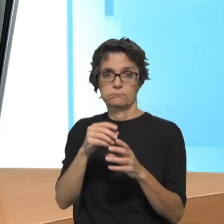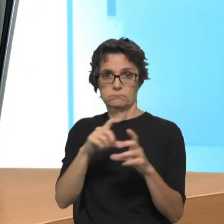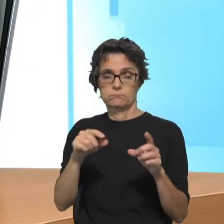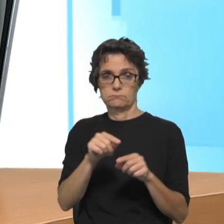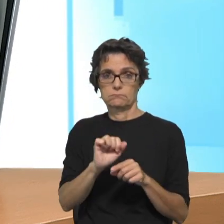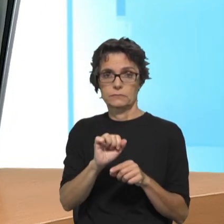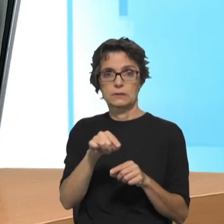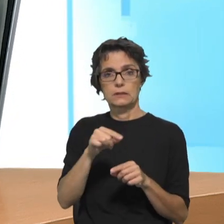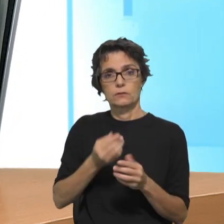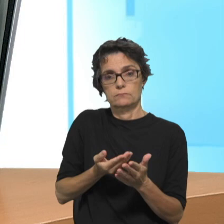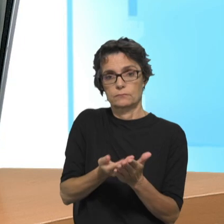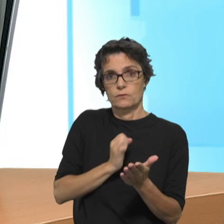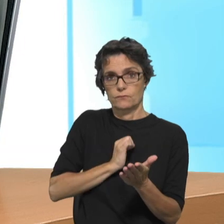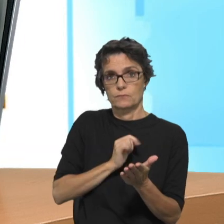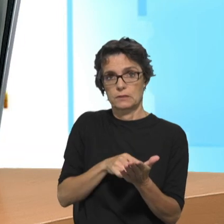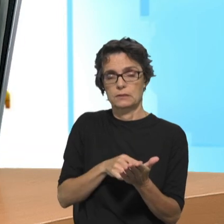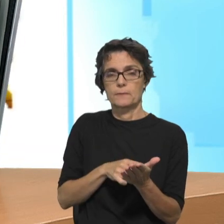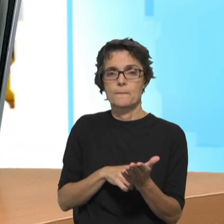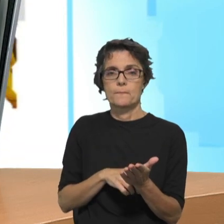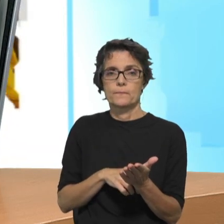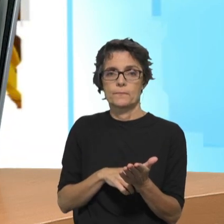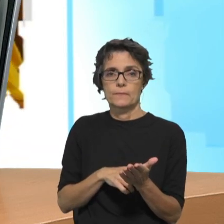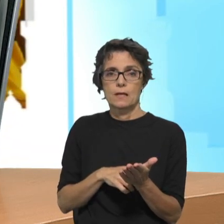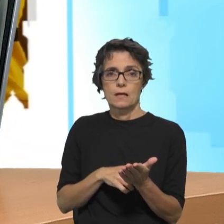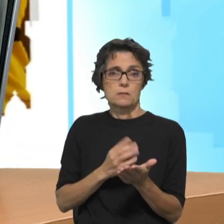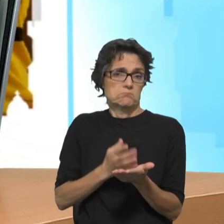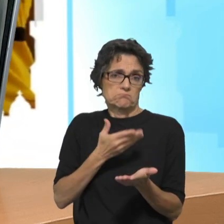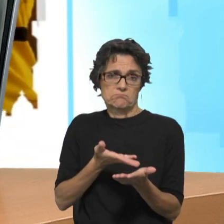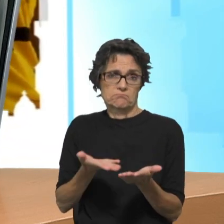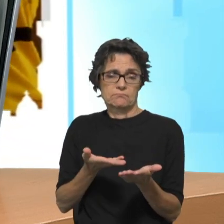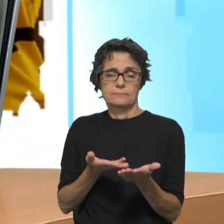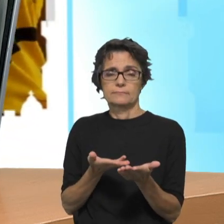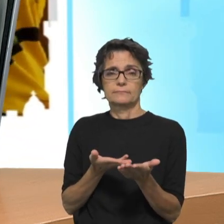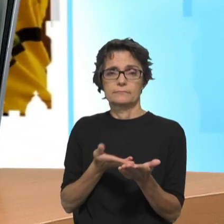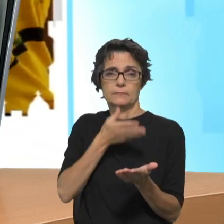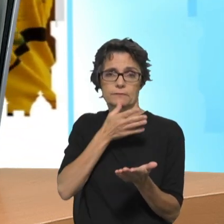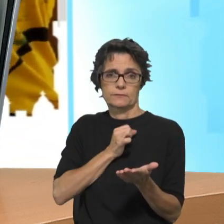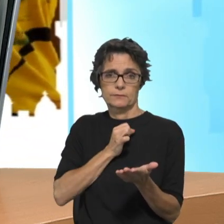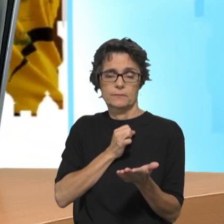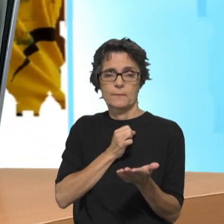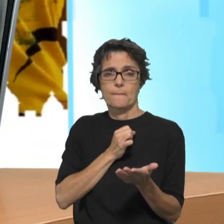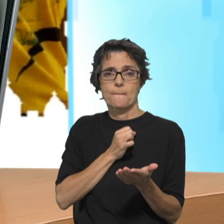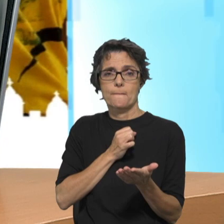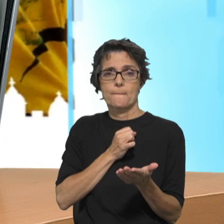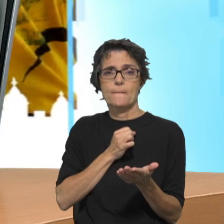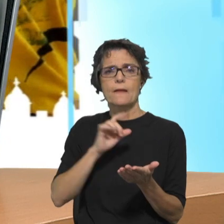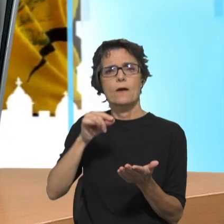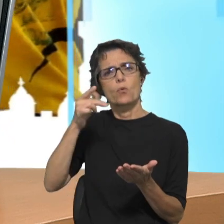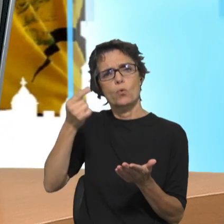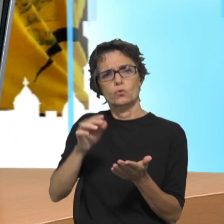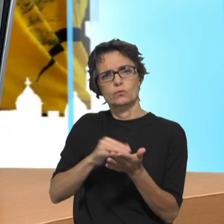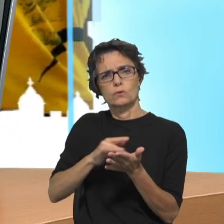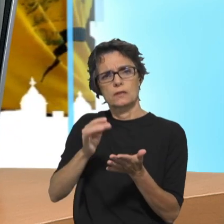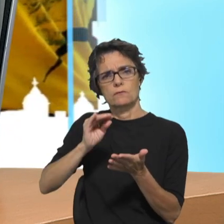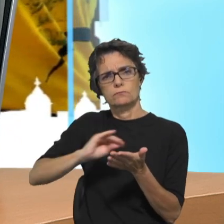eu propus, portanto não é muito longe disso. Aliás, há também autores de livros